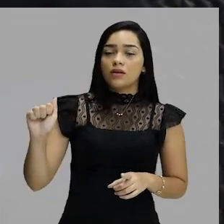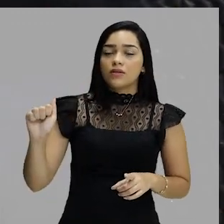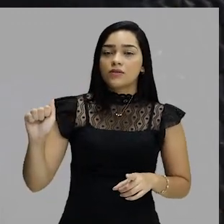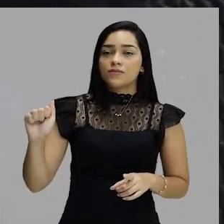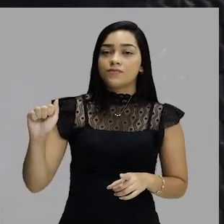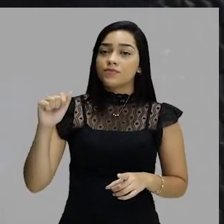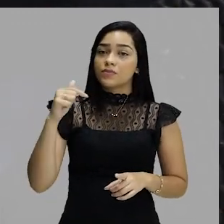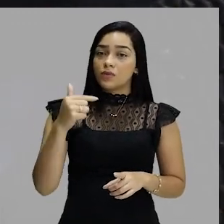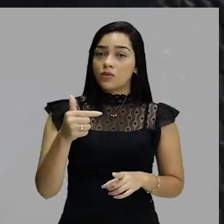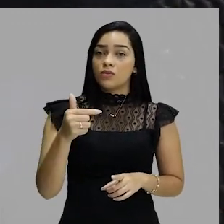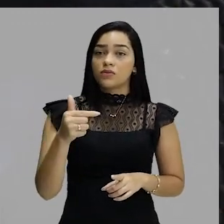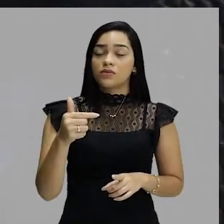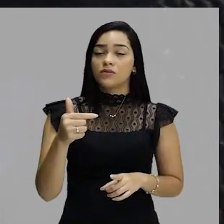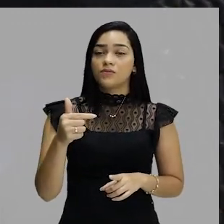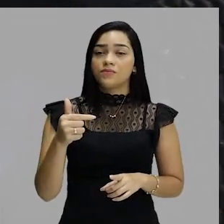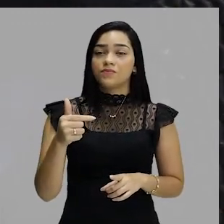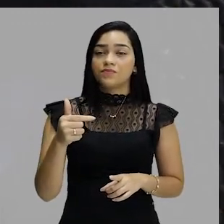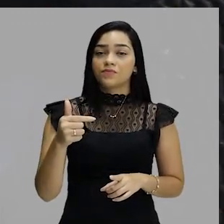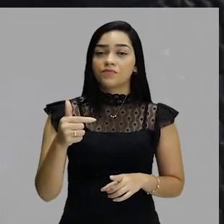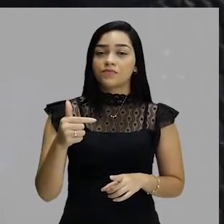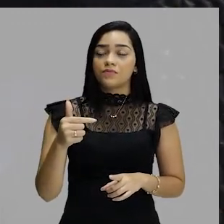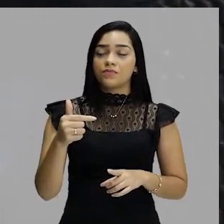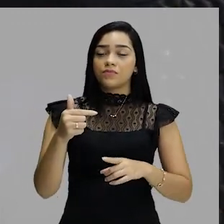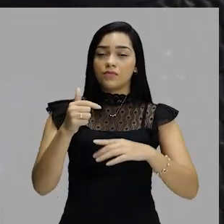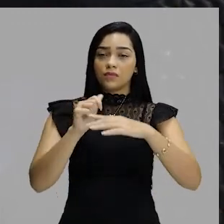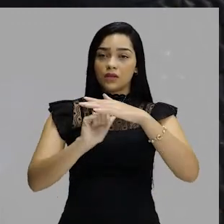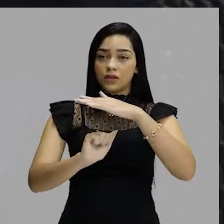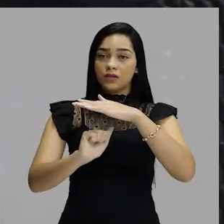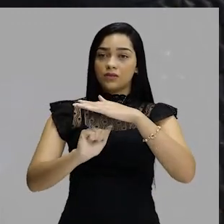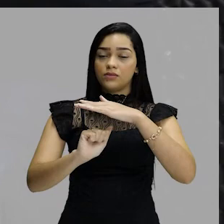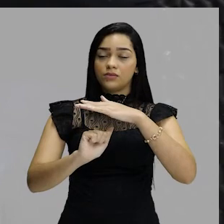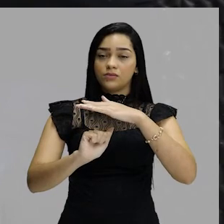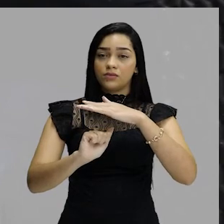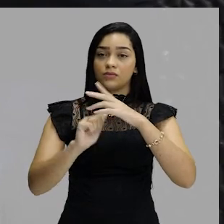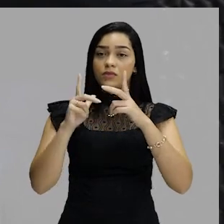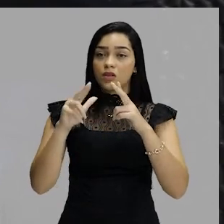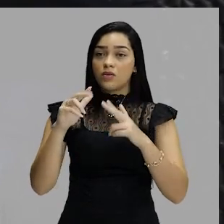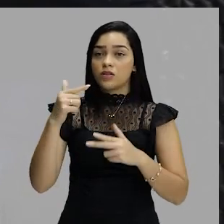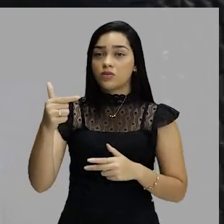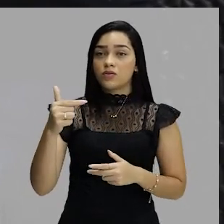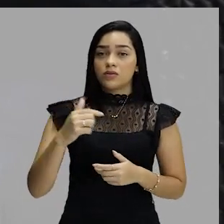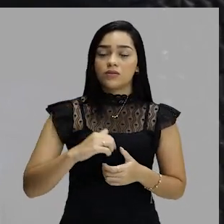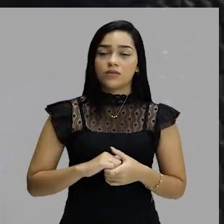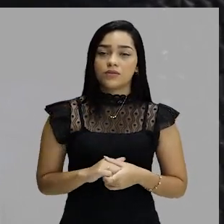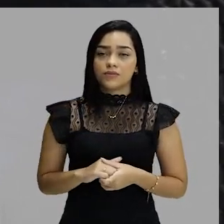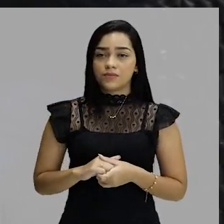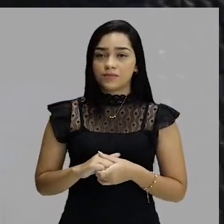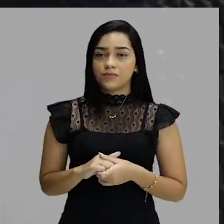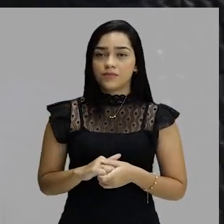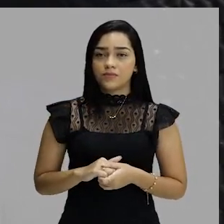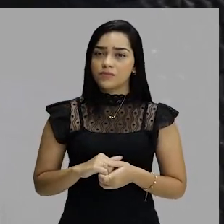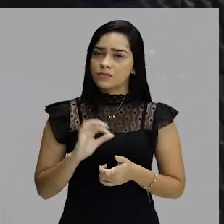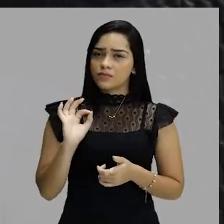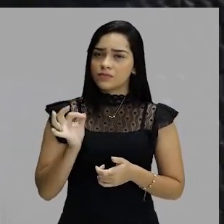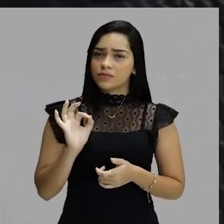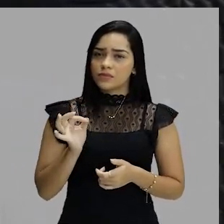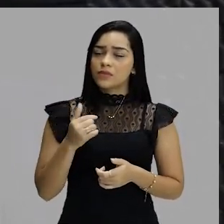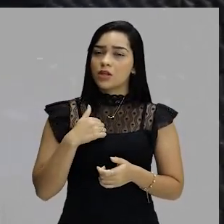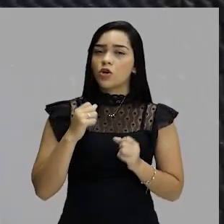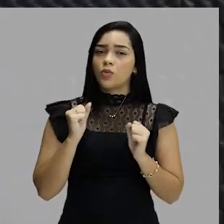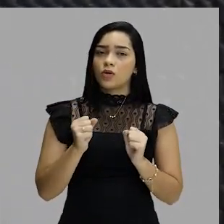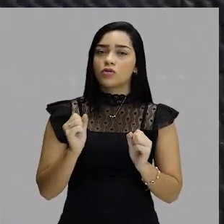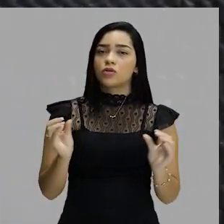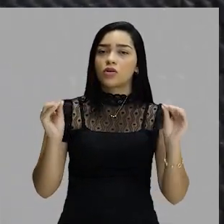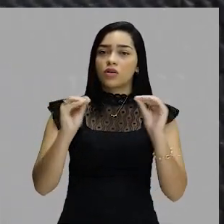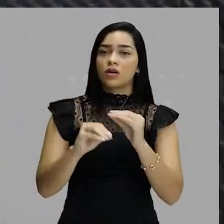olha, 2 sobre A igual a 2. Certo? Eu posso